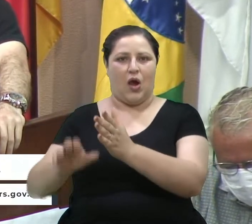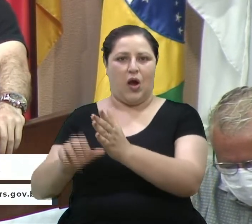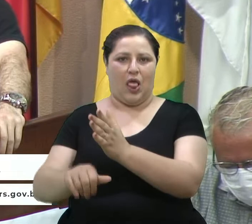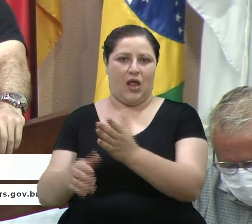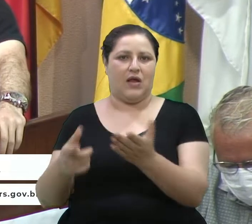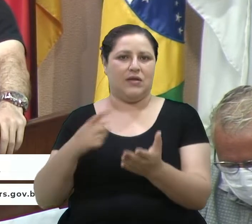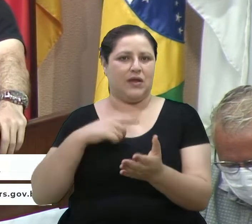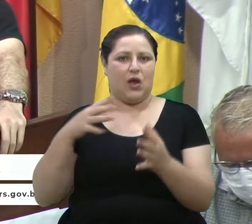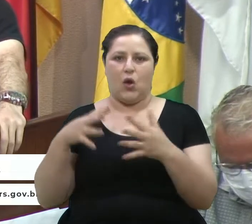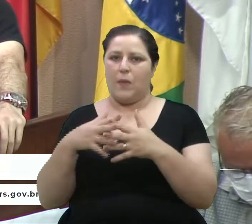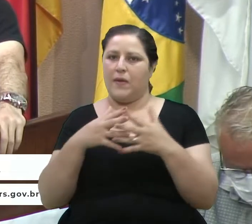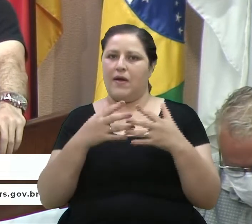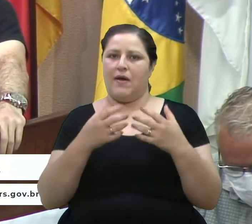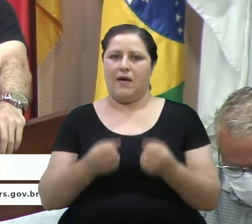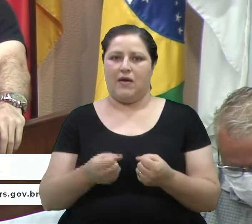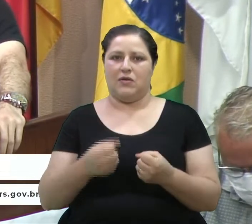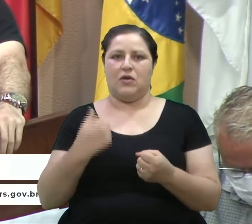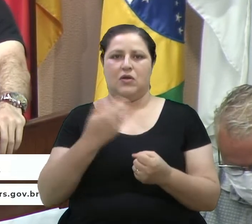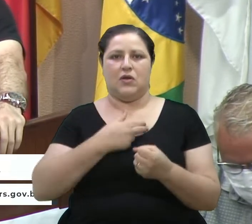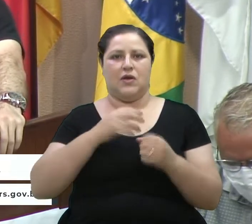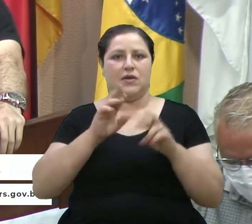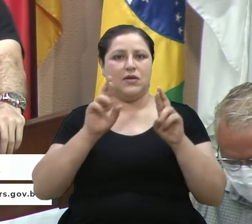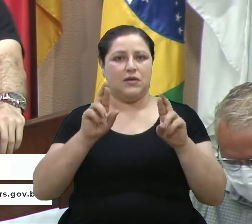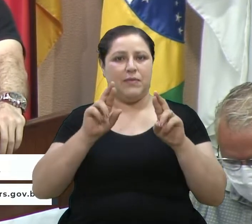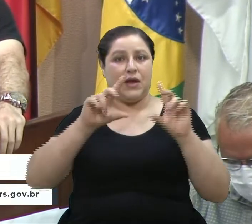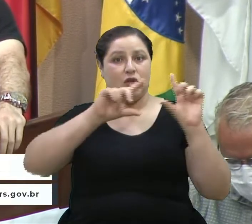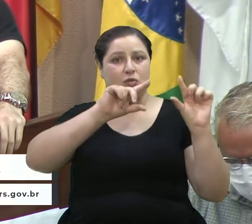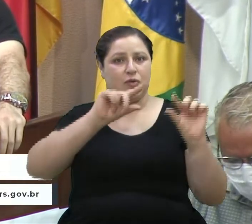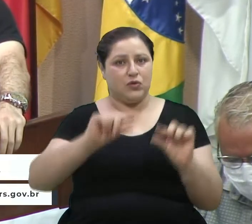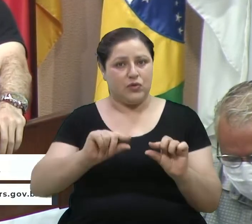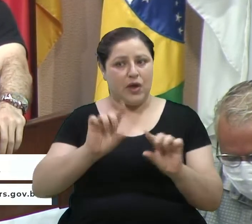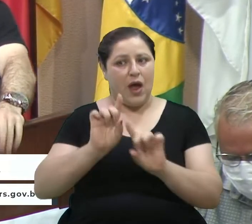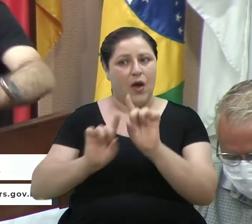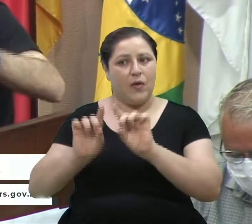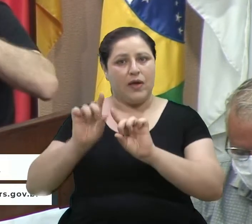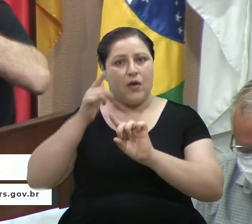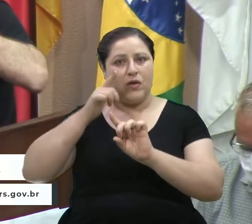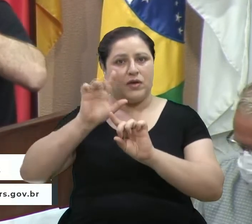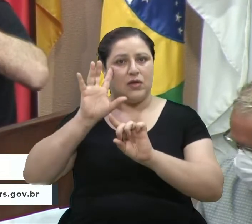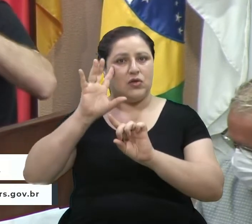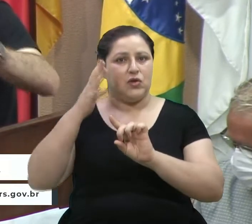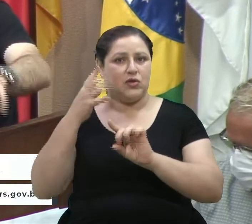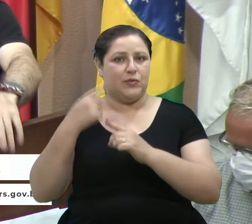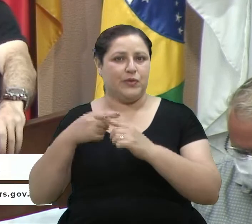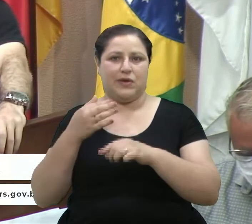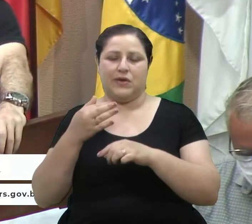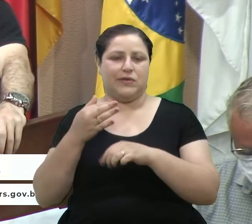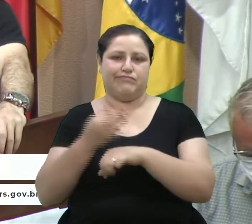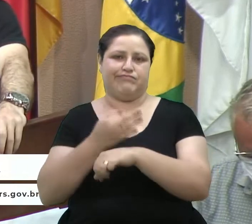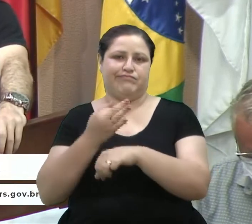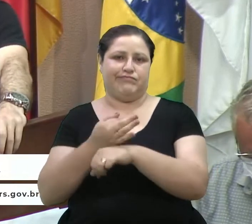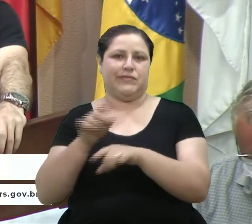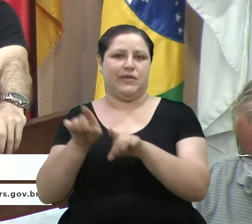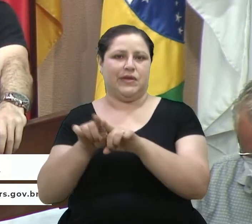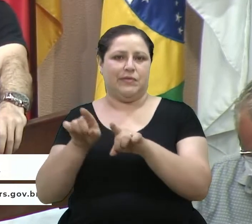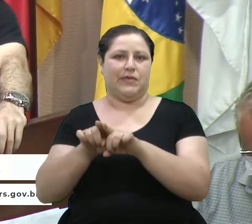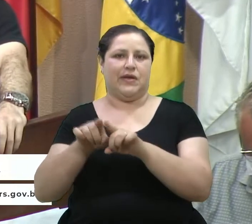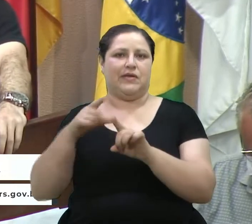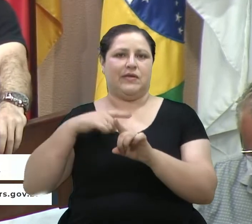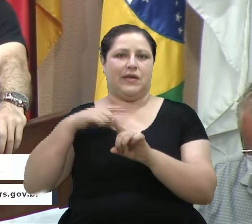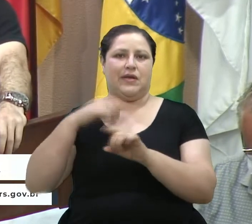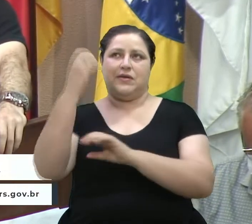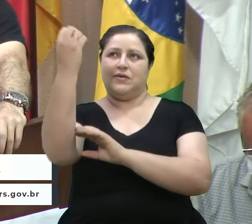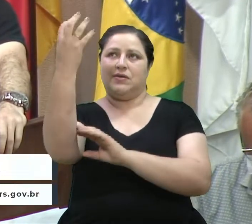gente espera que diminua isso e alguém traga uma solução, porque não dá mais. E coagindo as pessoas nas sinaleiras, pedindo moeda, pedindo